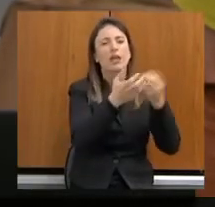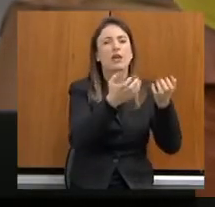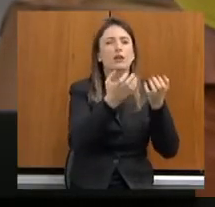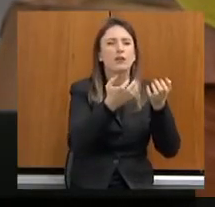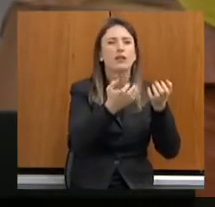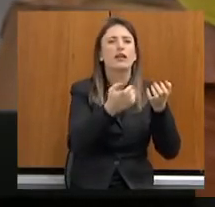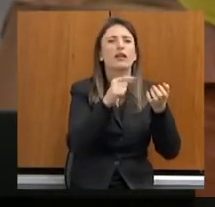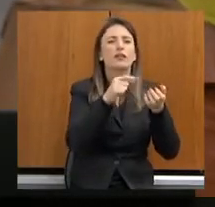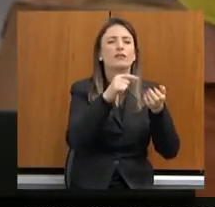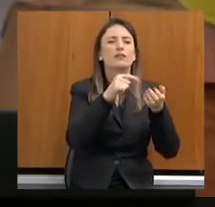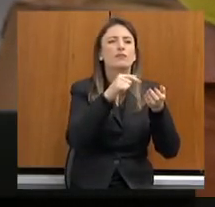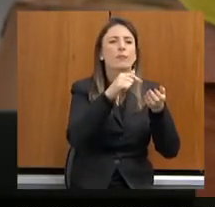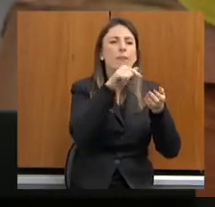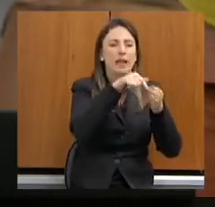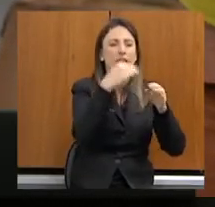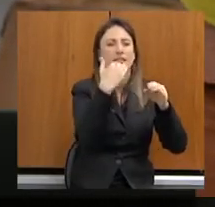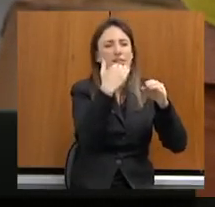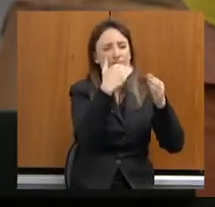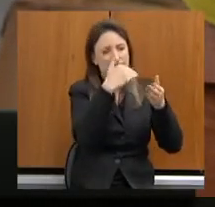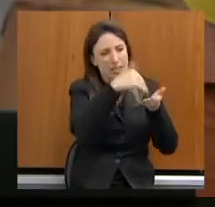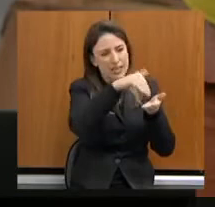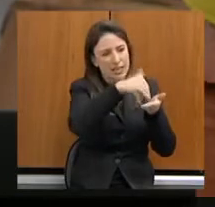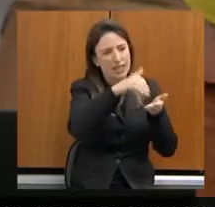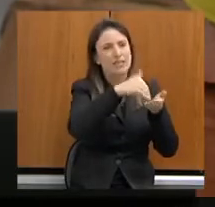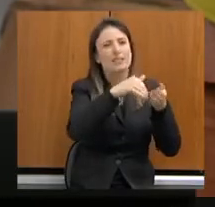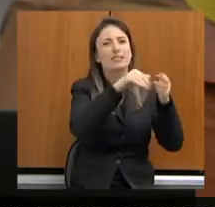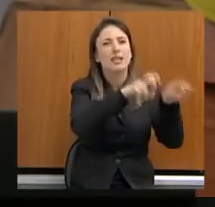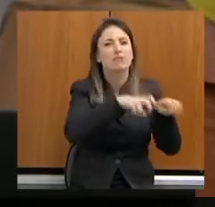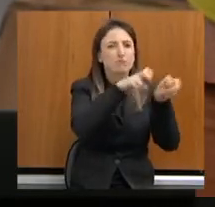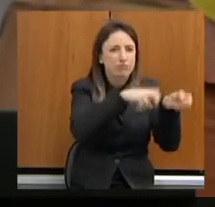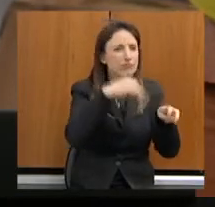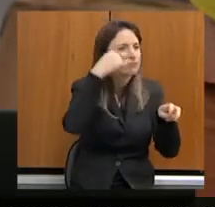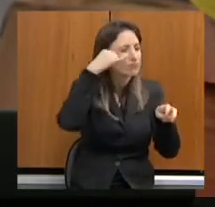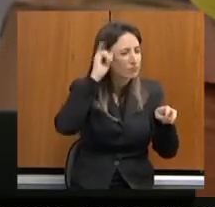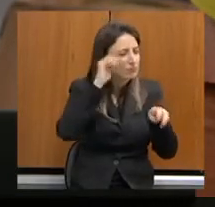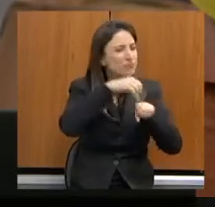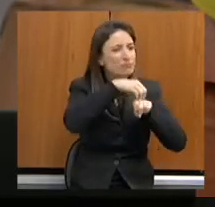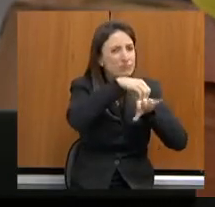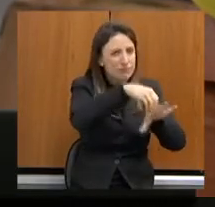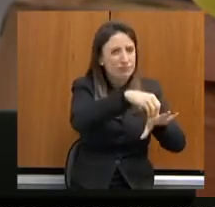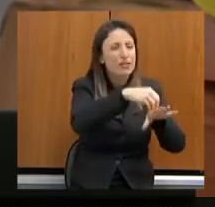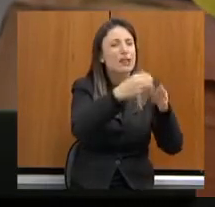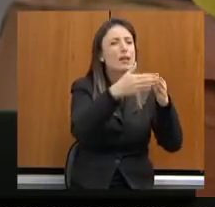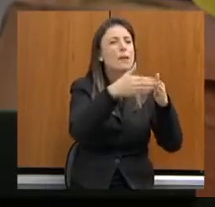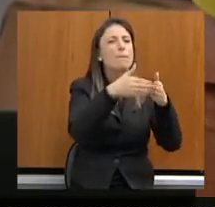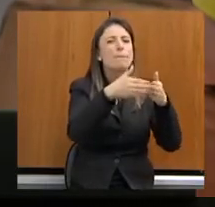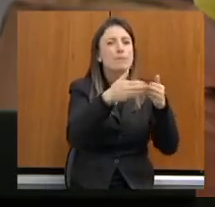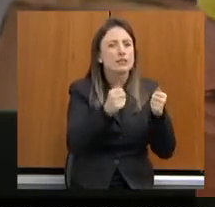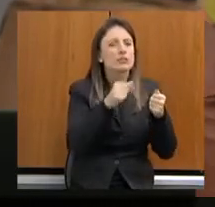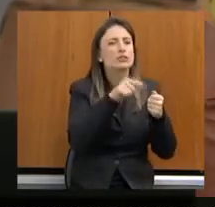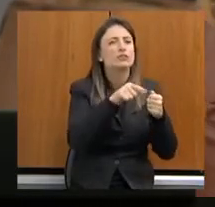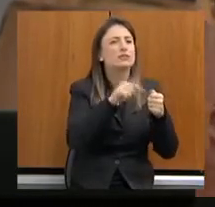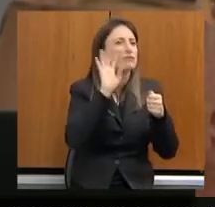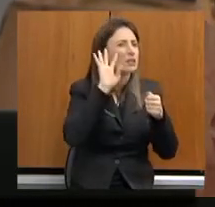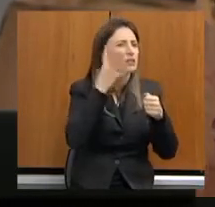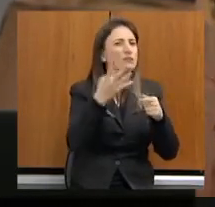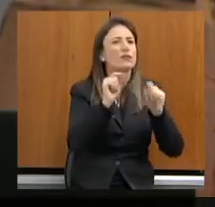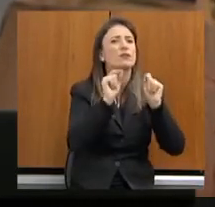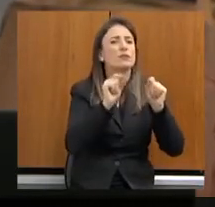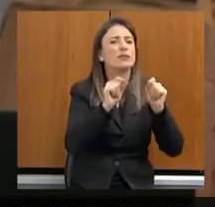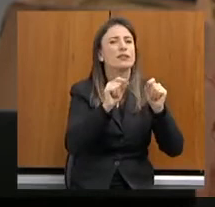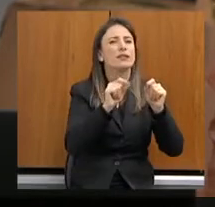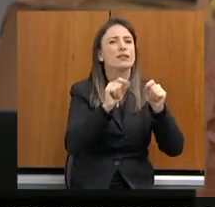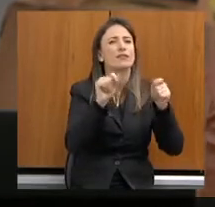de agricultura pecuária e Abastecimento pedido de providências para que seja realizada sugestões